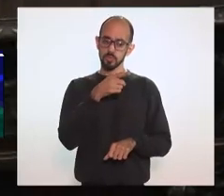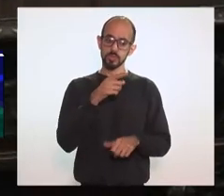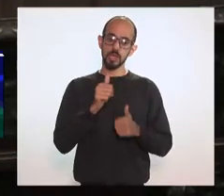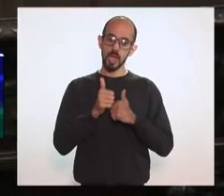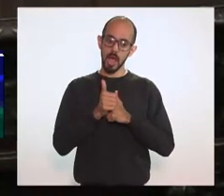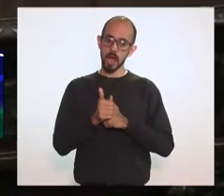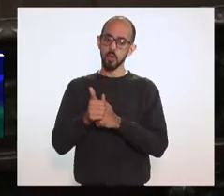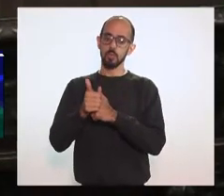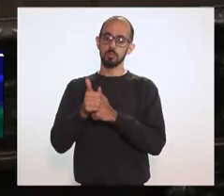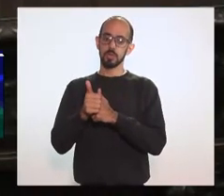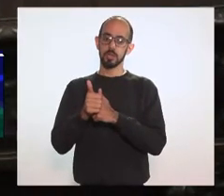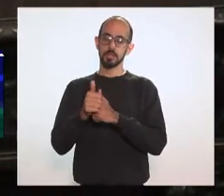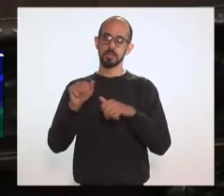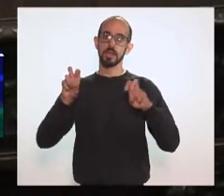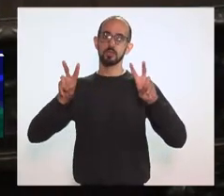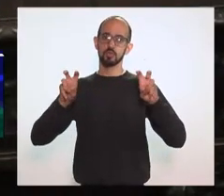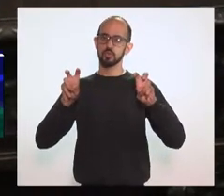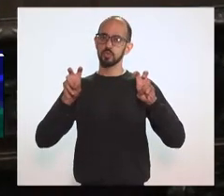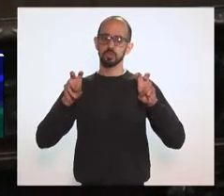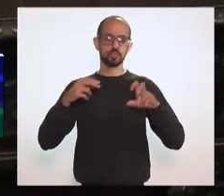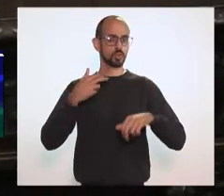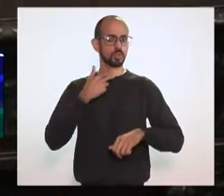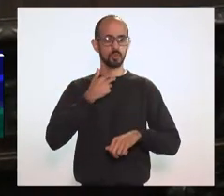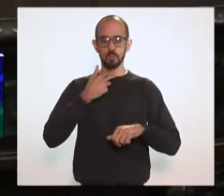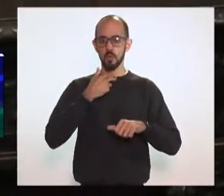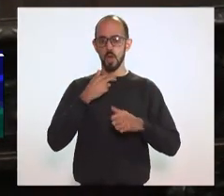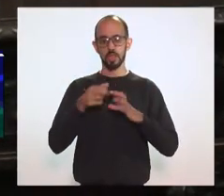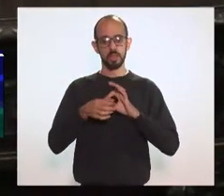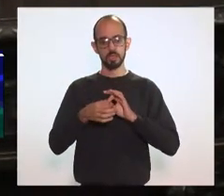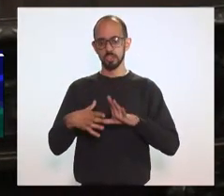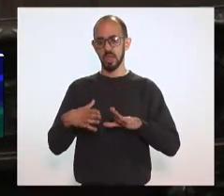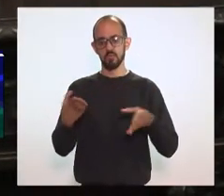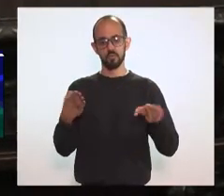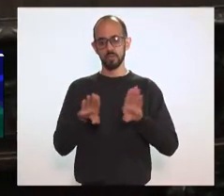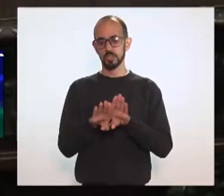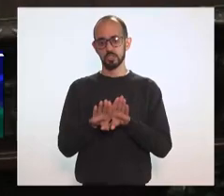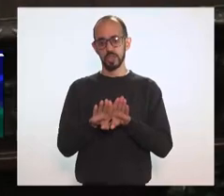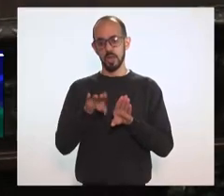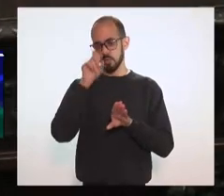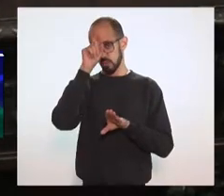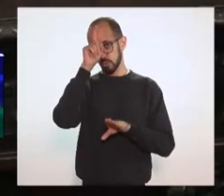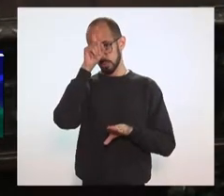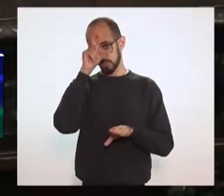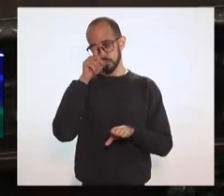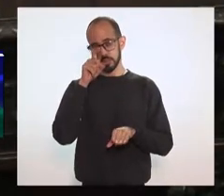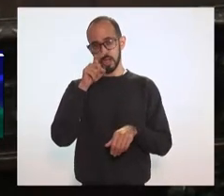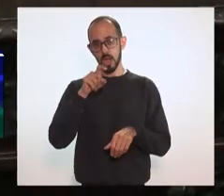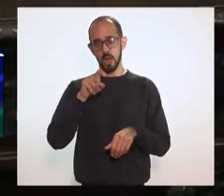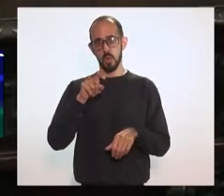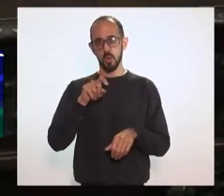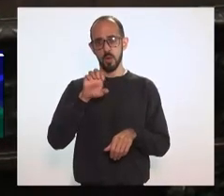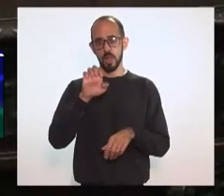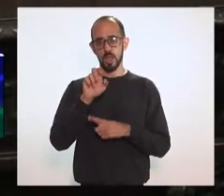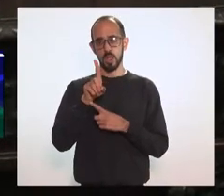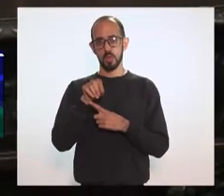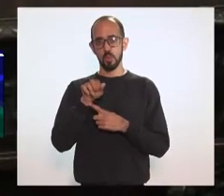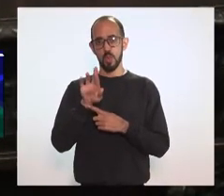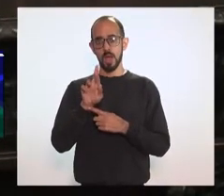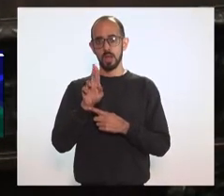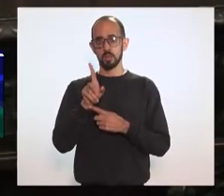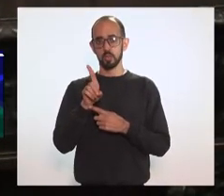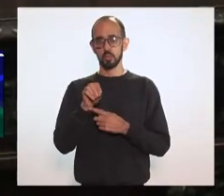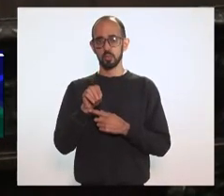A gente não pode admitir o fechamento do Hospital Estadual Eduardo Rabelo em Campo